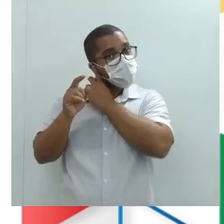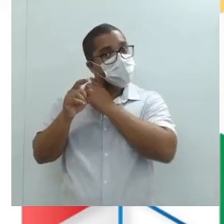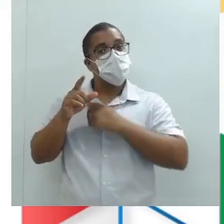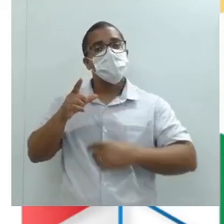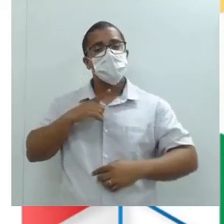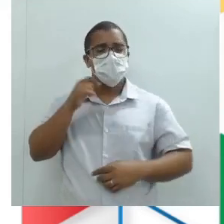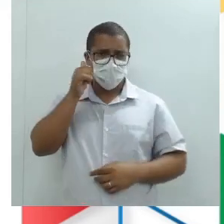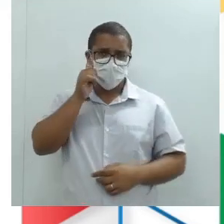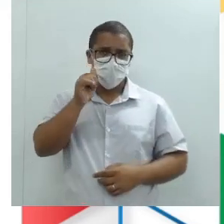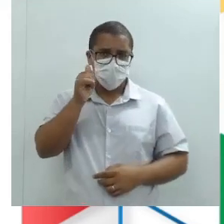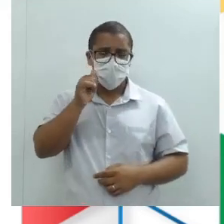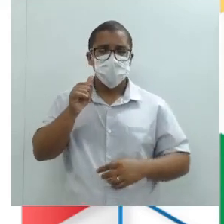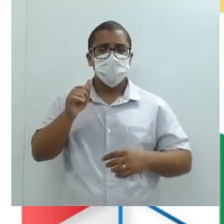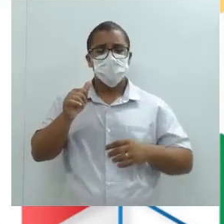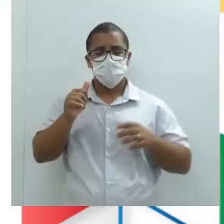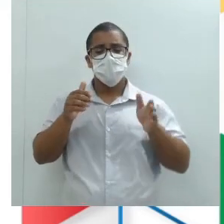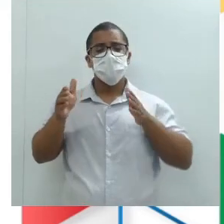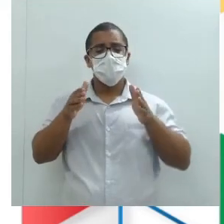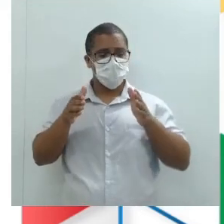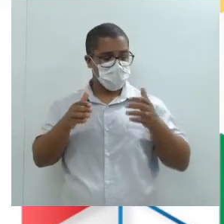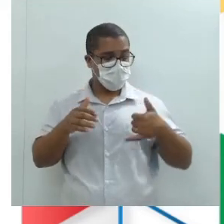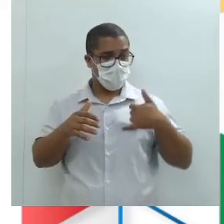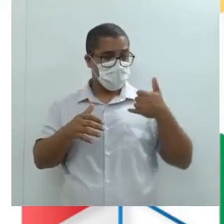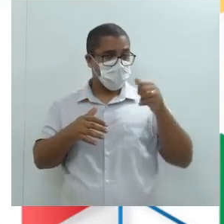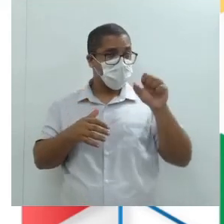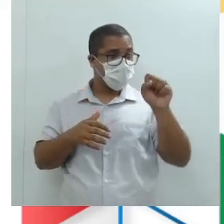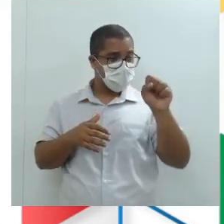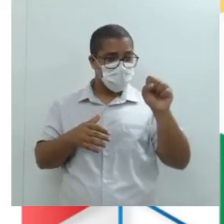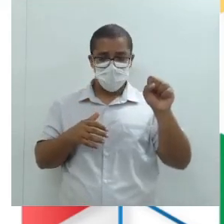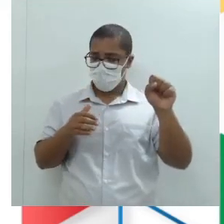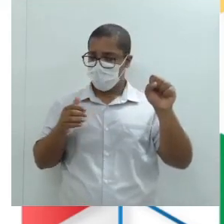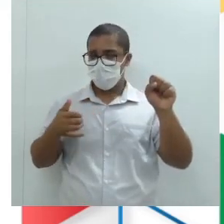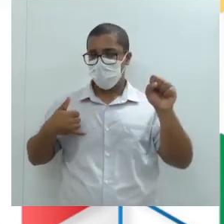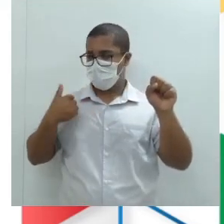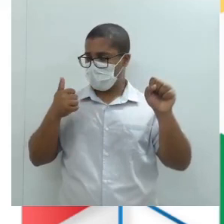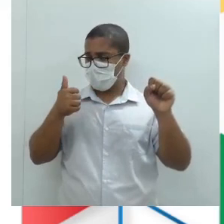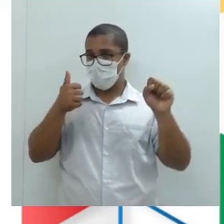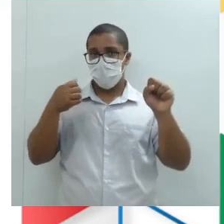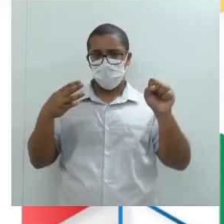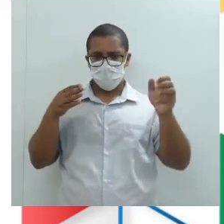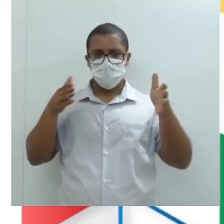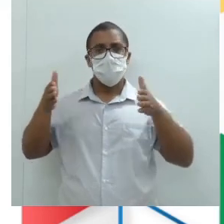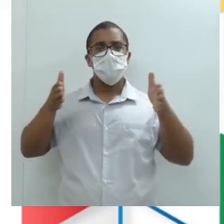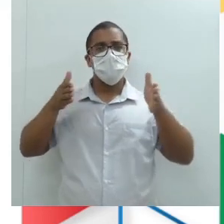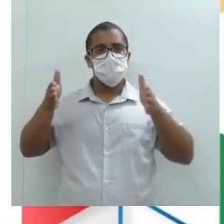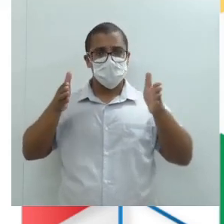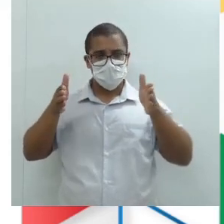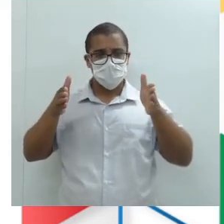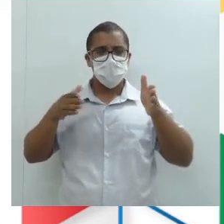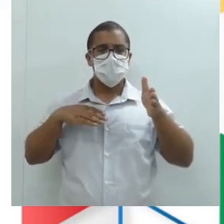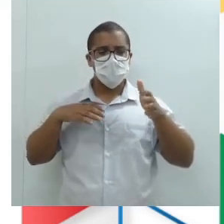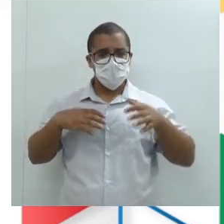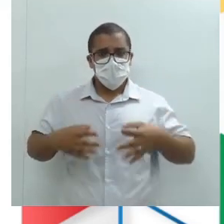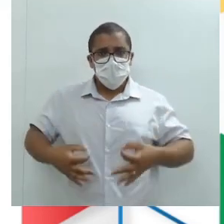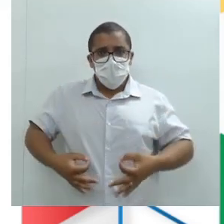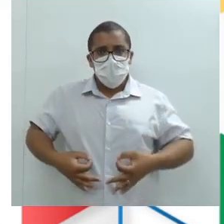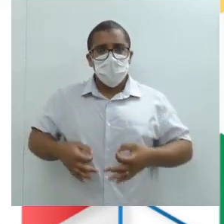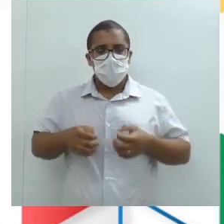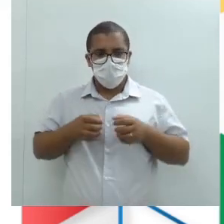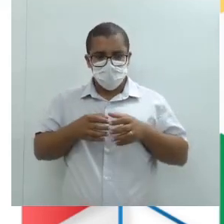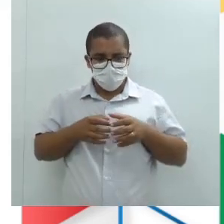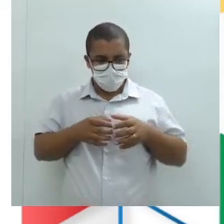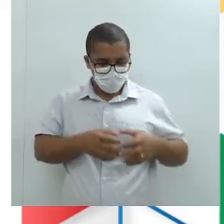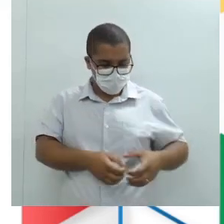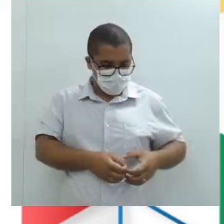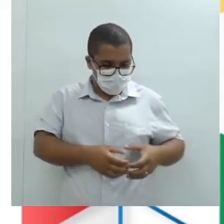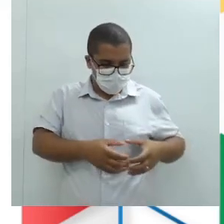nas meninas ocorre entre os 8 e os 13 anos de idade. Os ovários eles vão aumentar